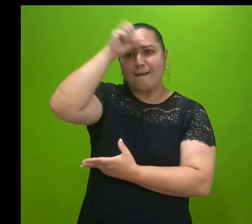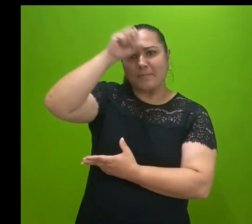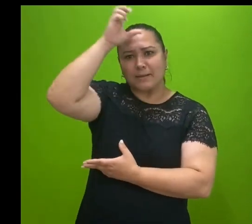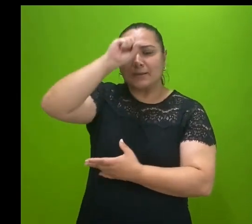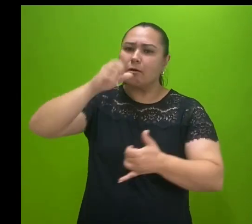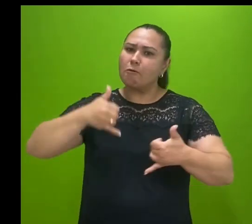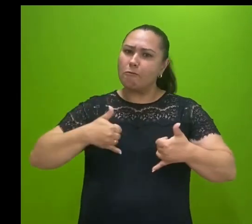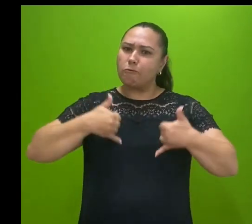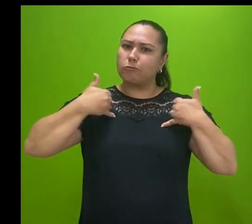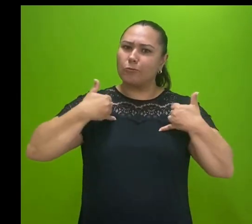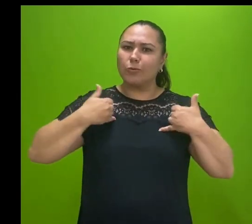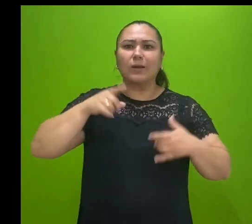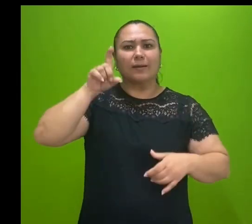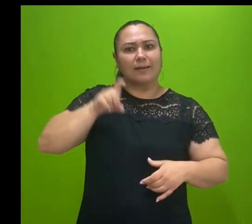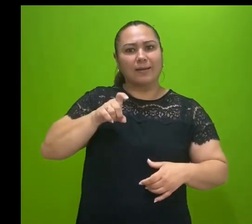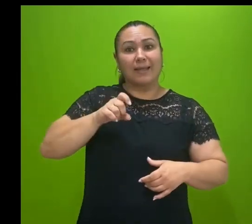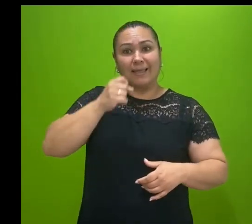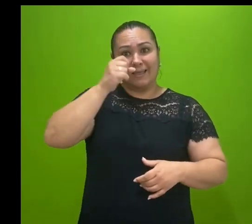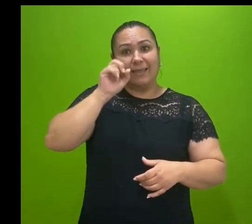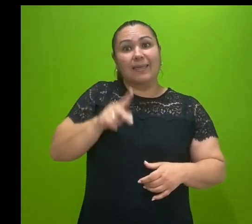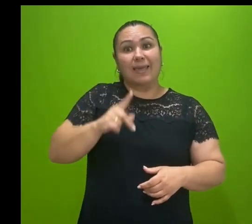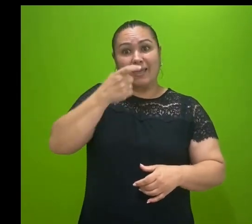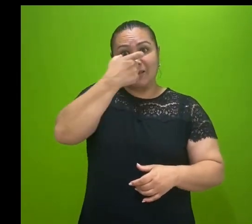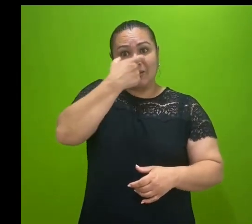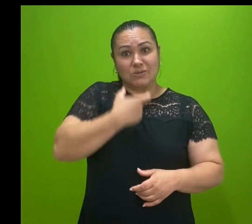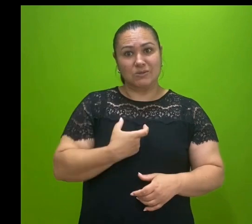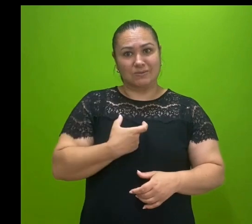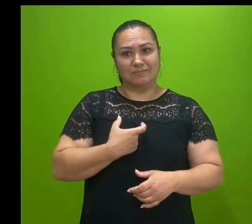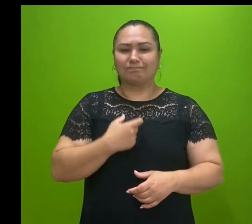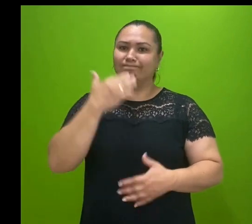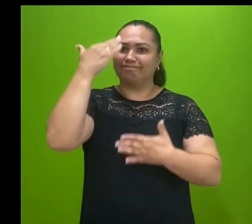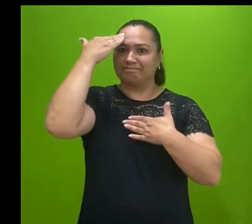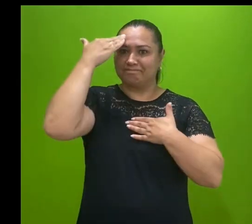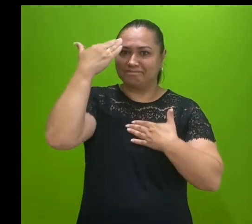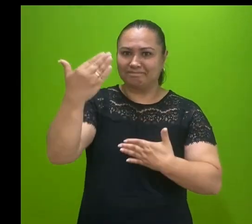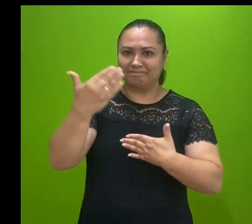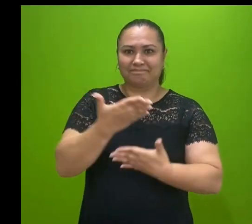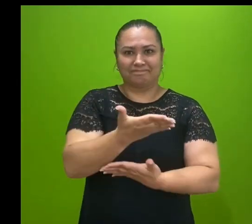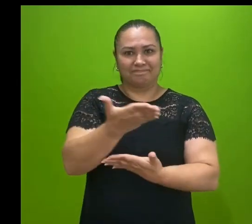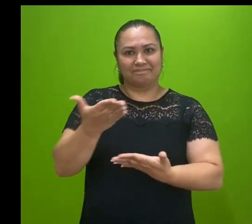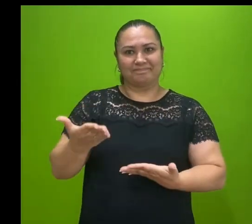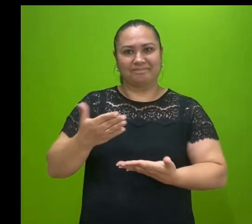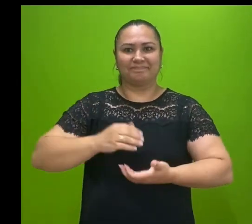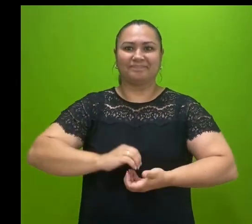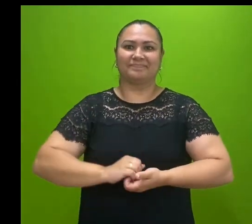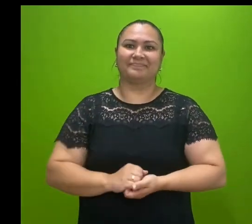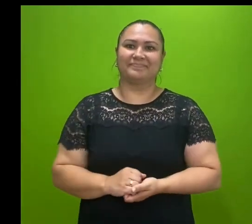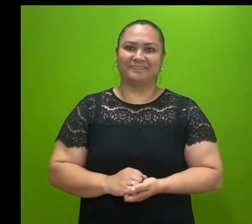falar, aprender e ter orgulho de ser quem somos. Muito obrigada.